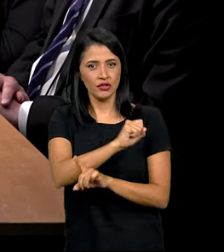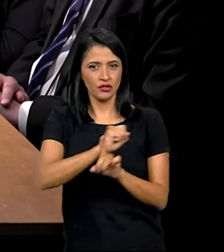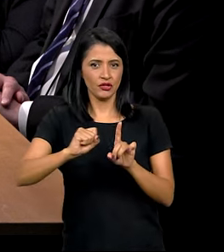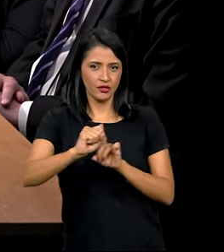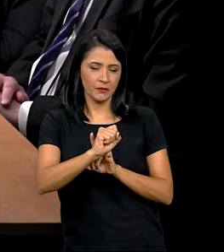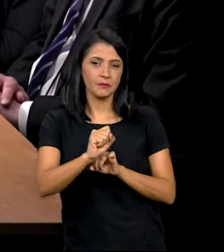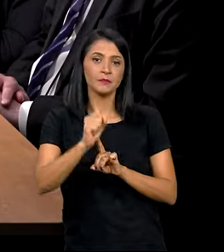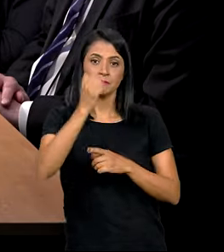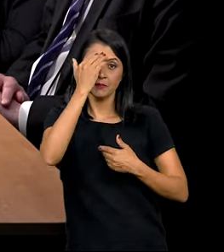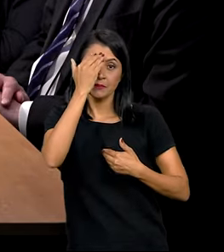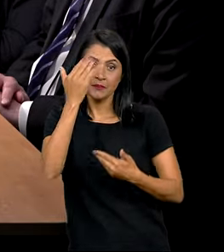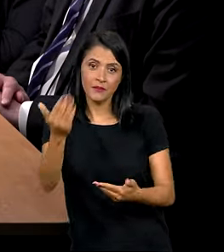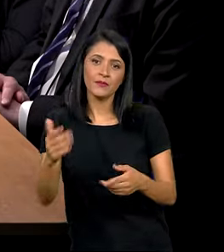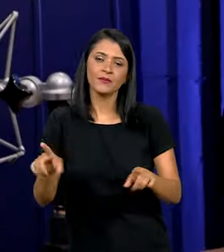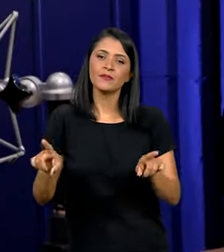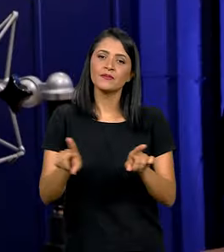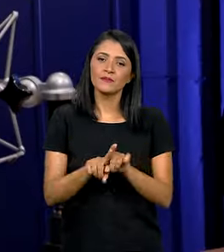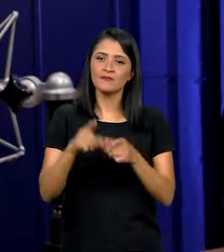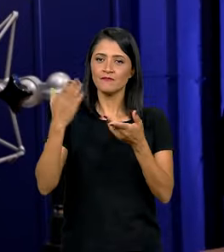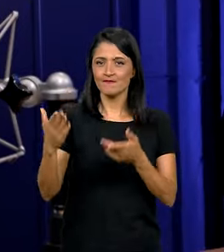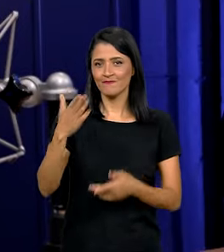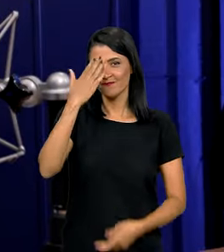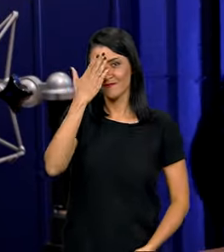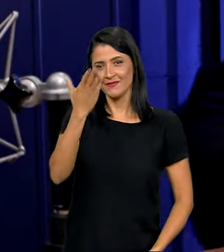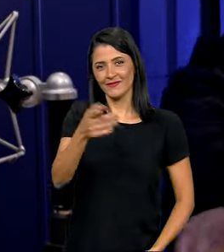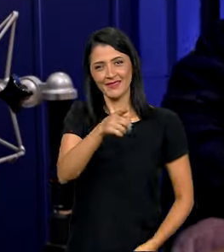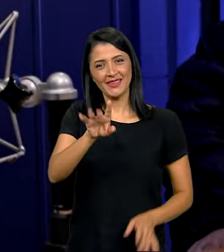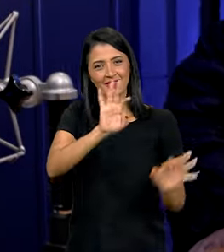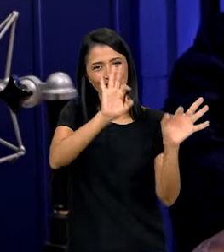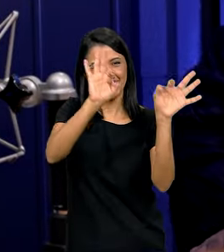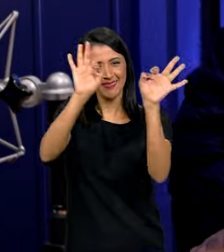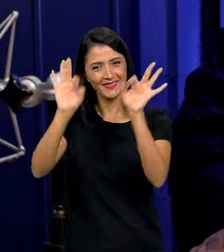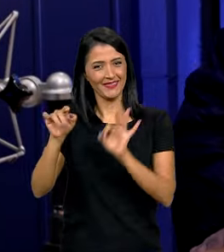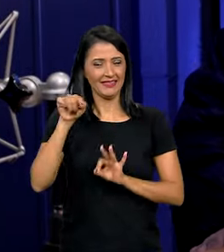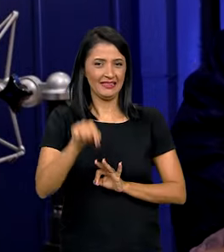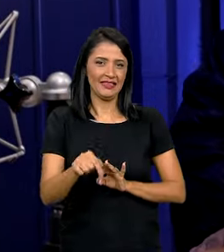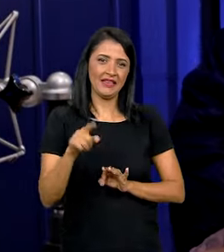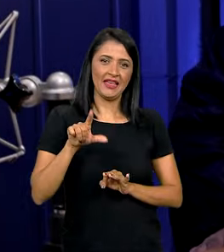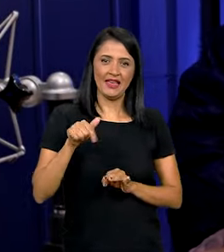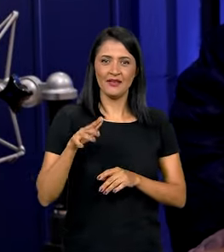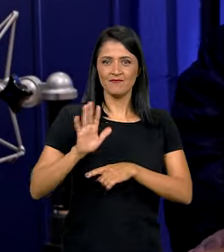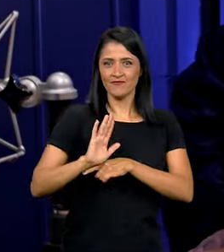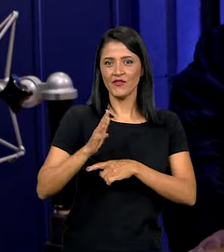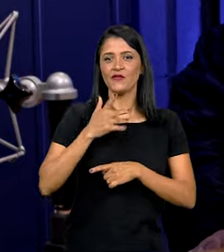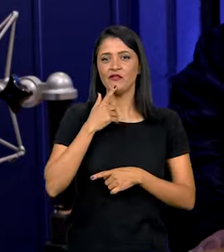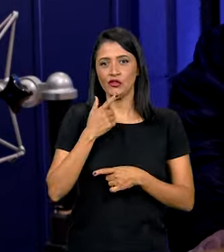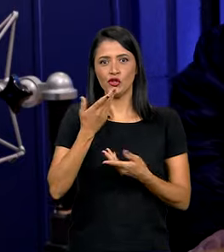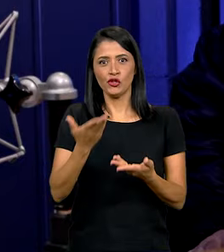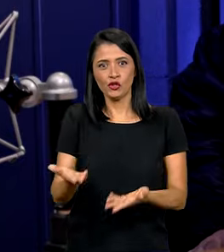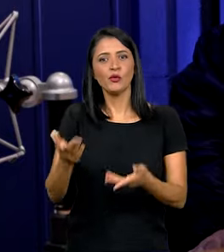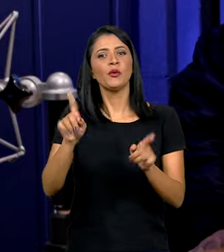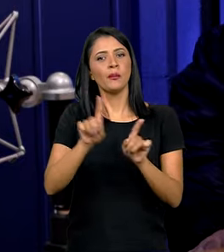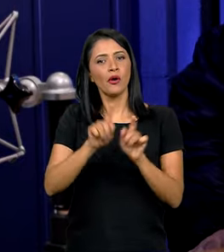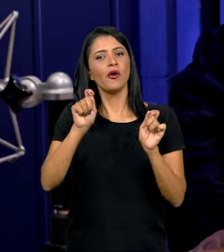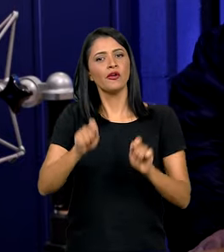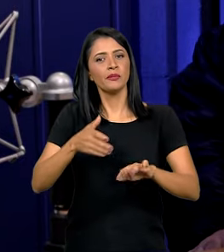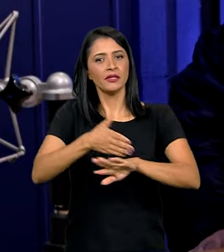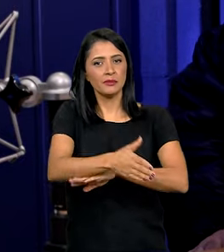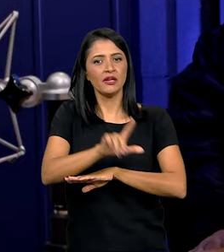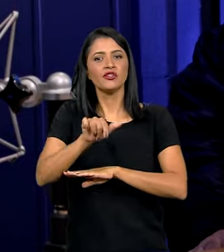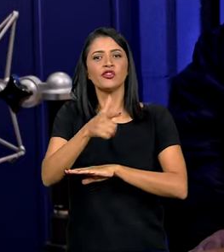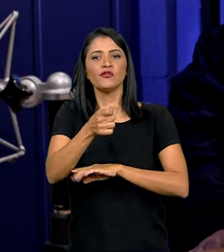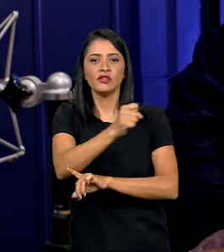G20 social obrigada também a vocês que acompanharam este videocast você também pode